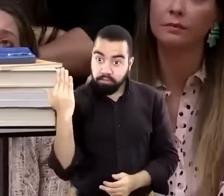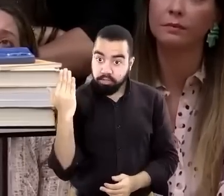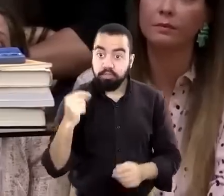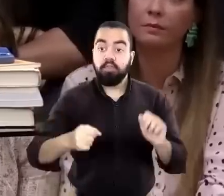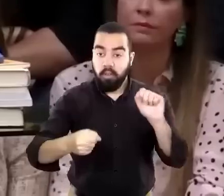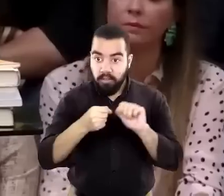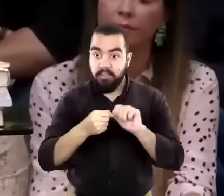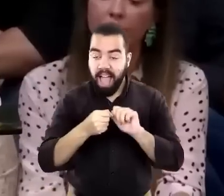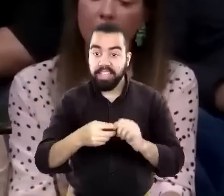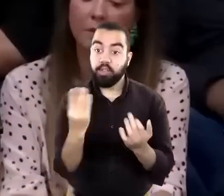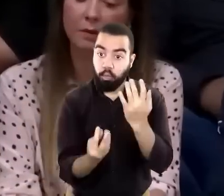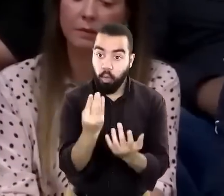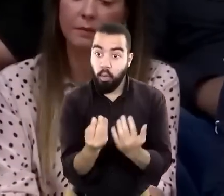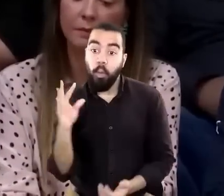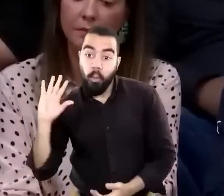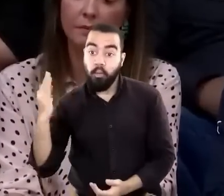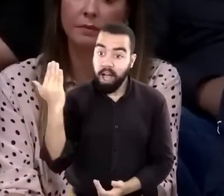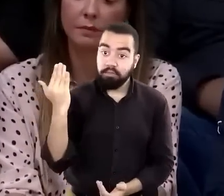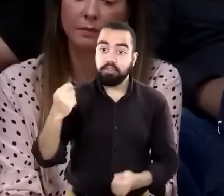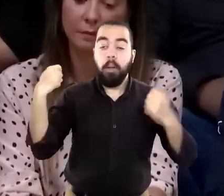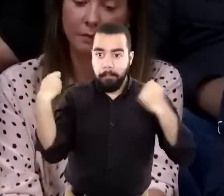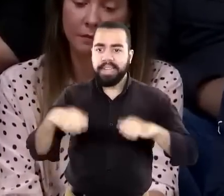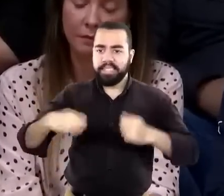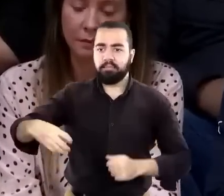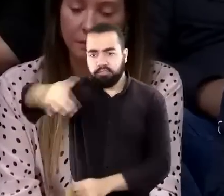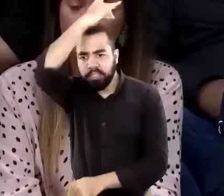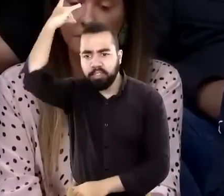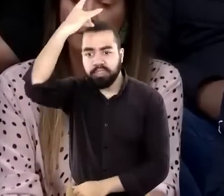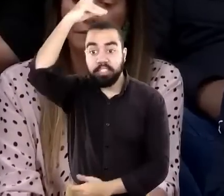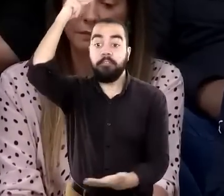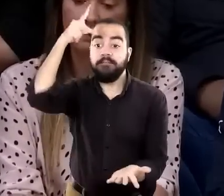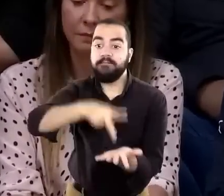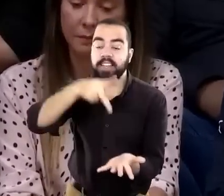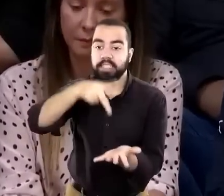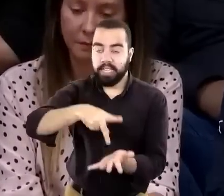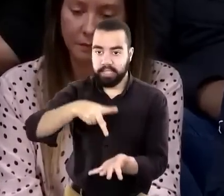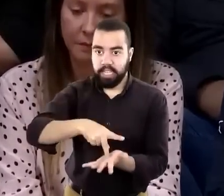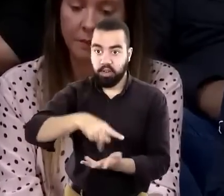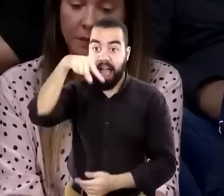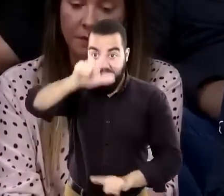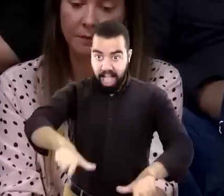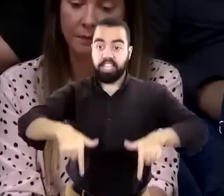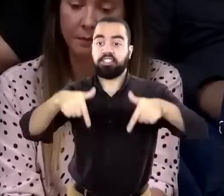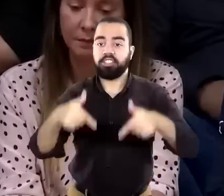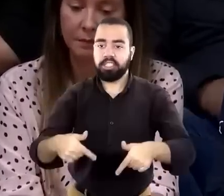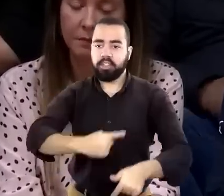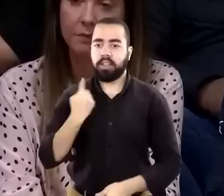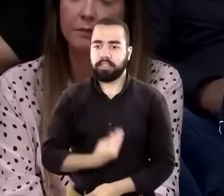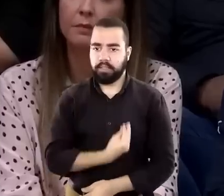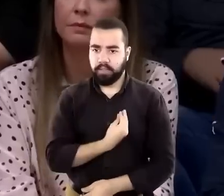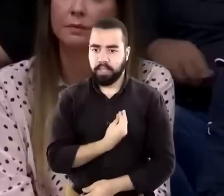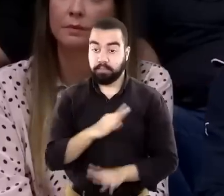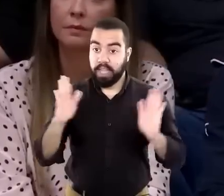imitação da obra do Espírito Santo, nós precisamos da genuína obra do Espírito Santo na nossa vida. Mas agora, vejam